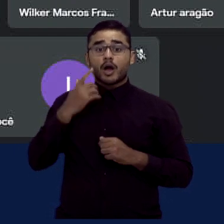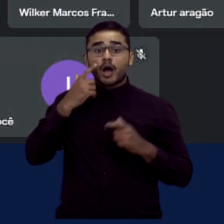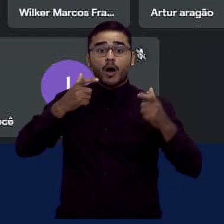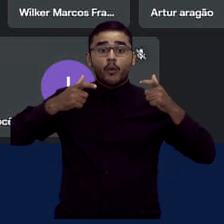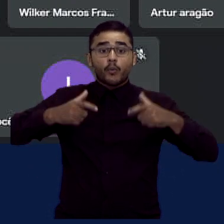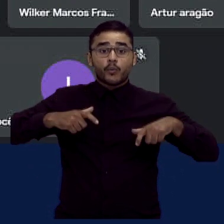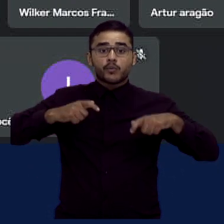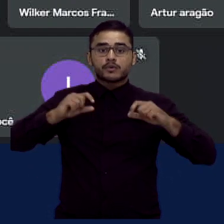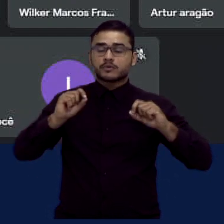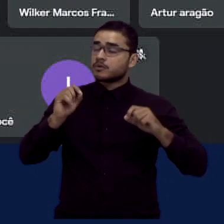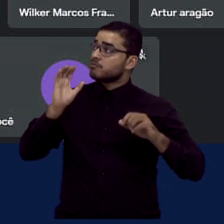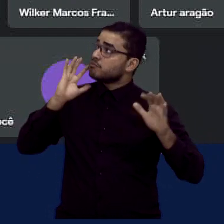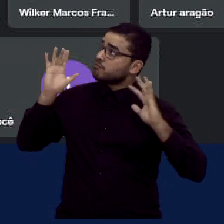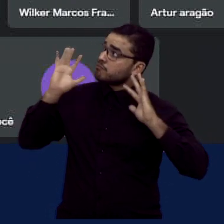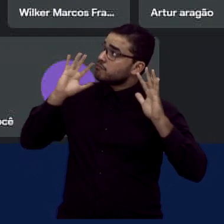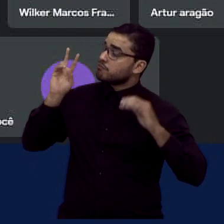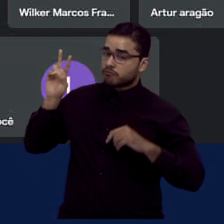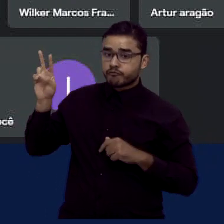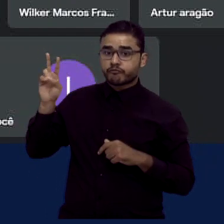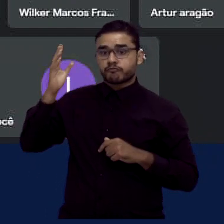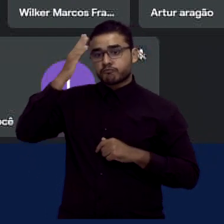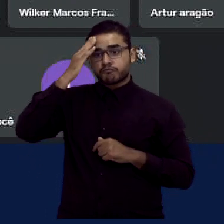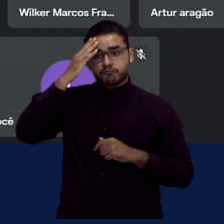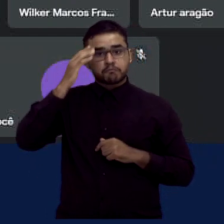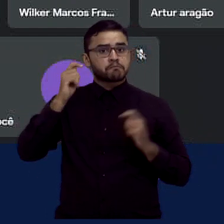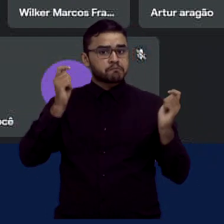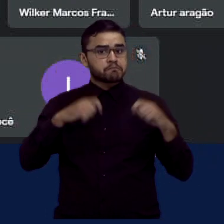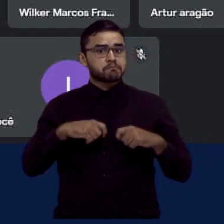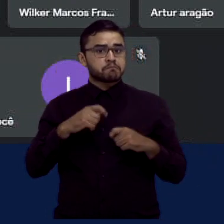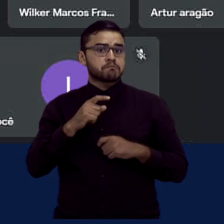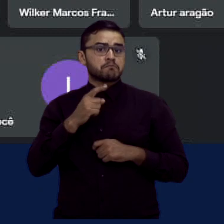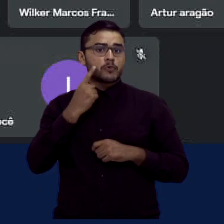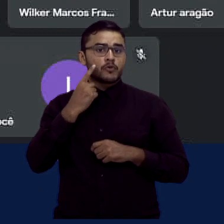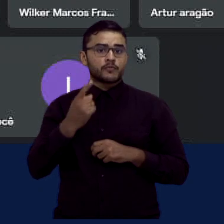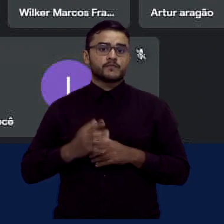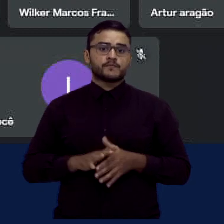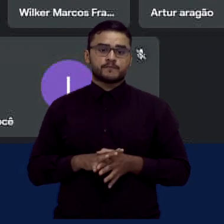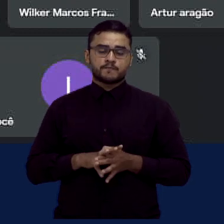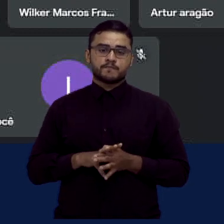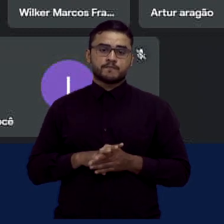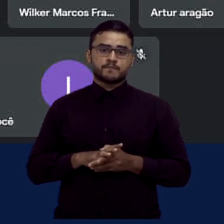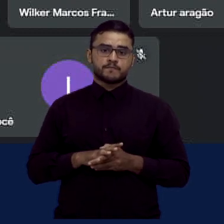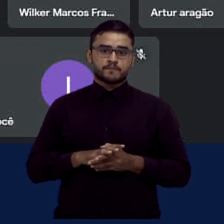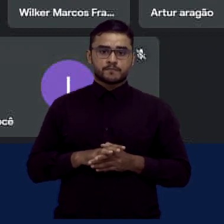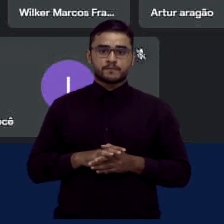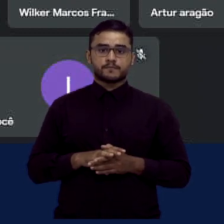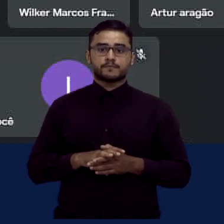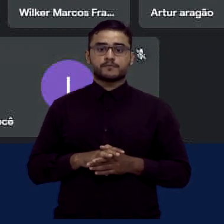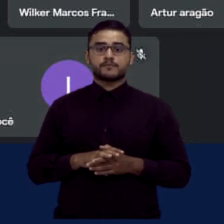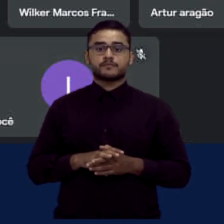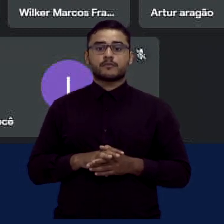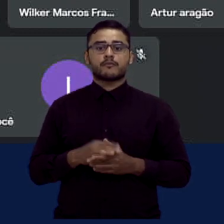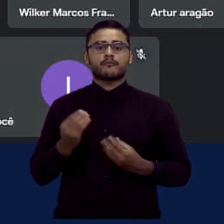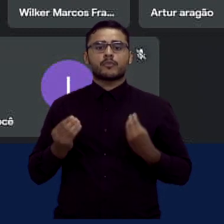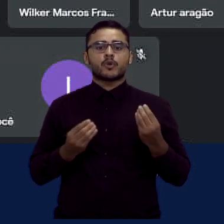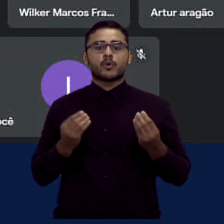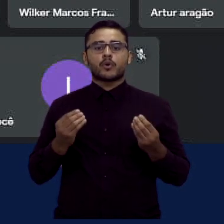né? Imageticamente você consegue defini-las e separá-las. E aí dá a entender como é um quadro grande